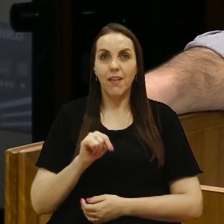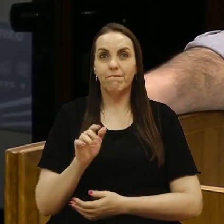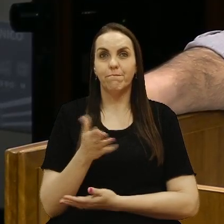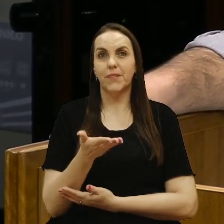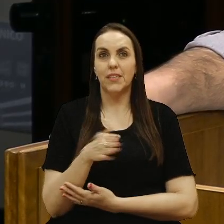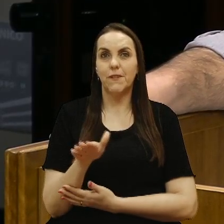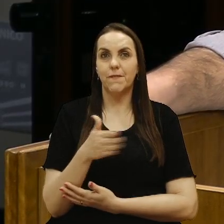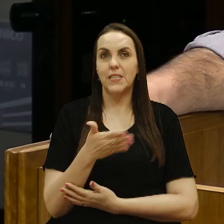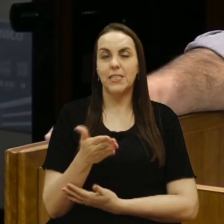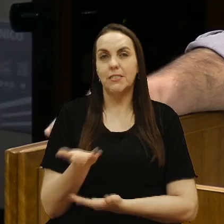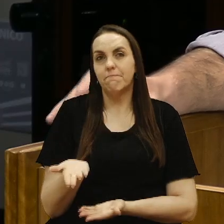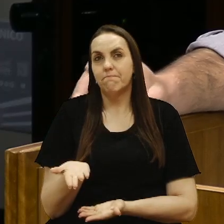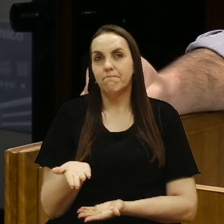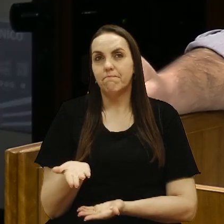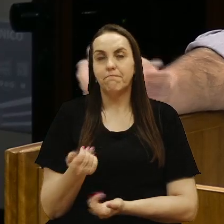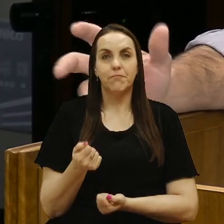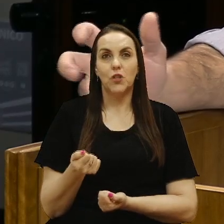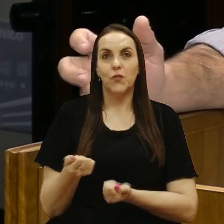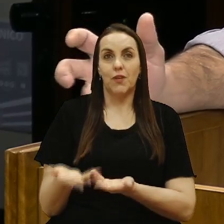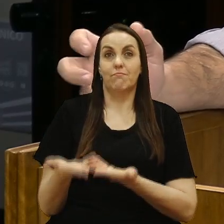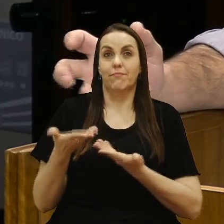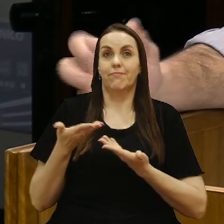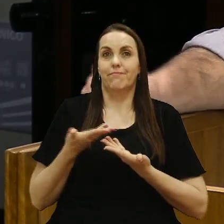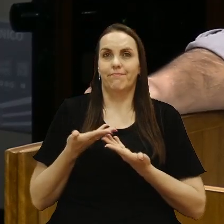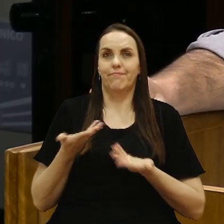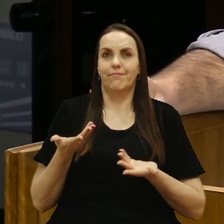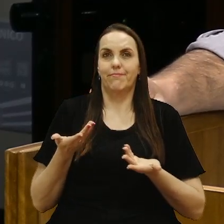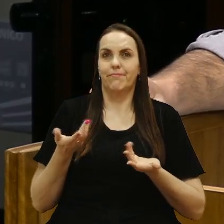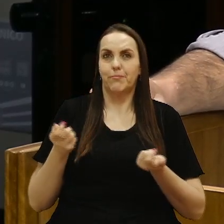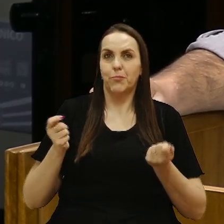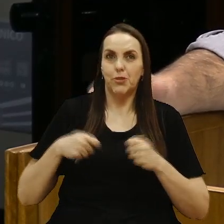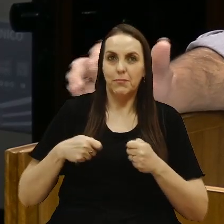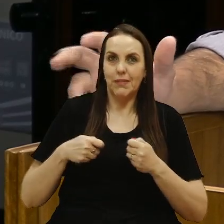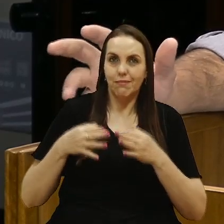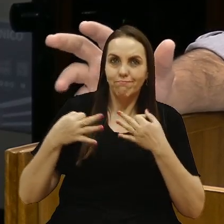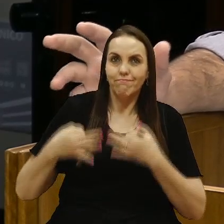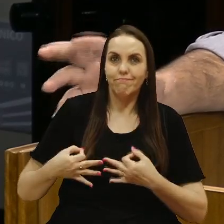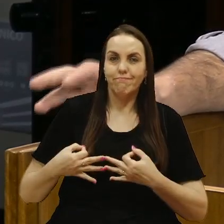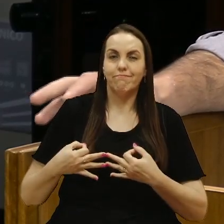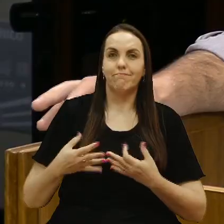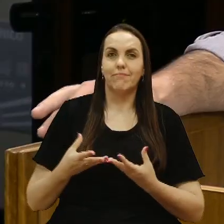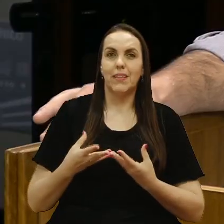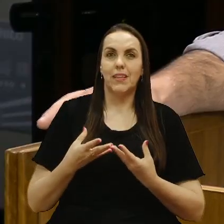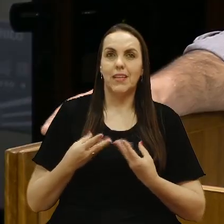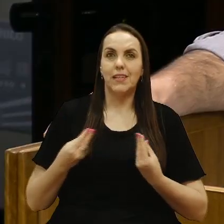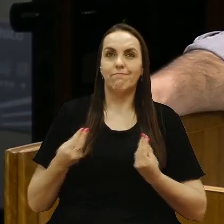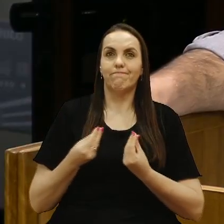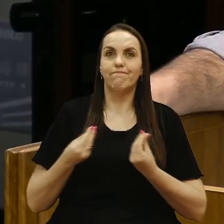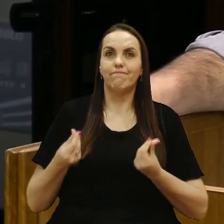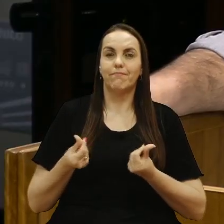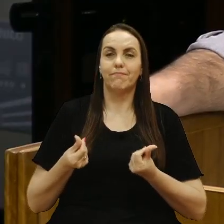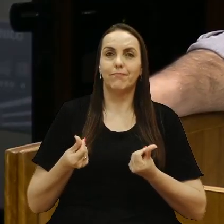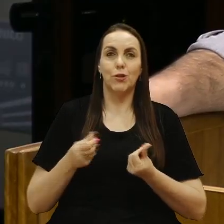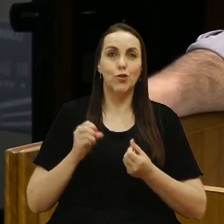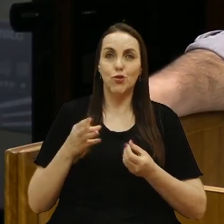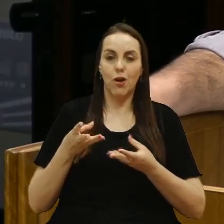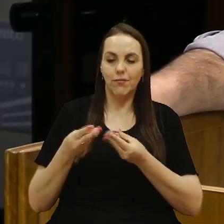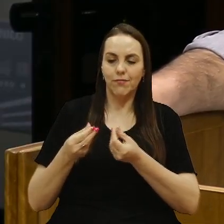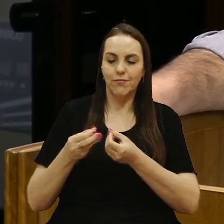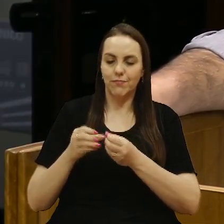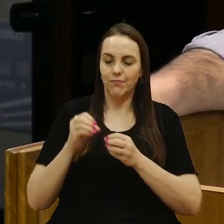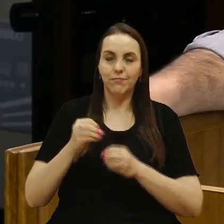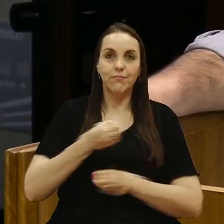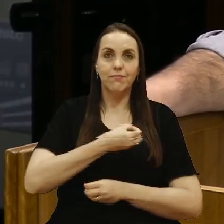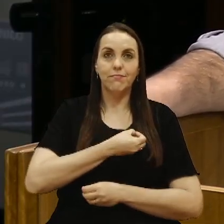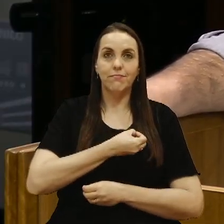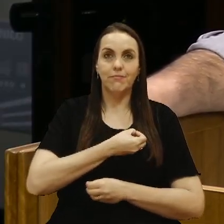talvez não vai receber uma coisa palpável em troca. Nada palpável a não ser o bottom da APAI, que vai estar ali, eu